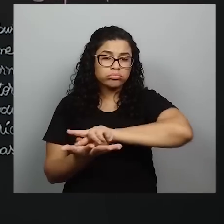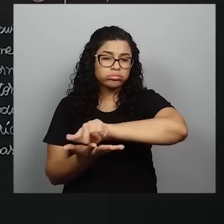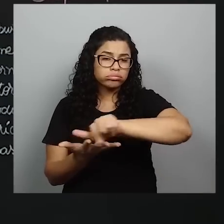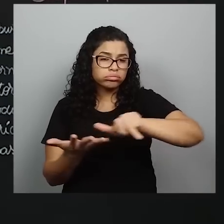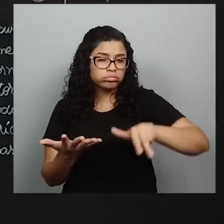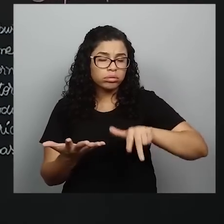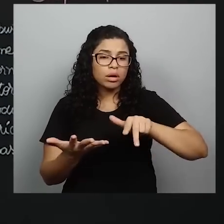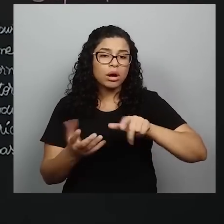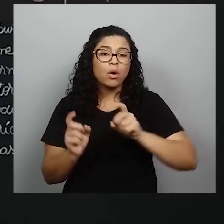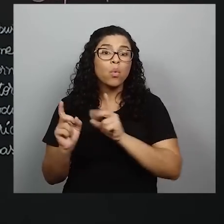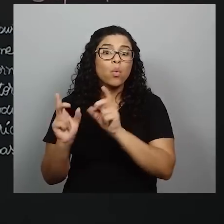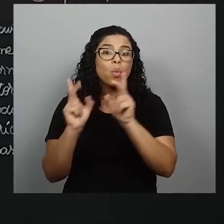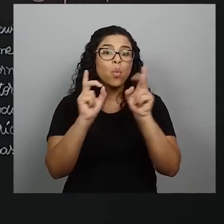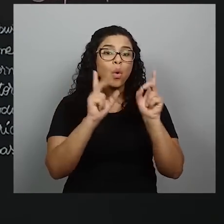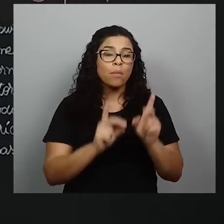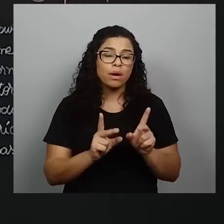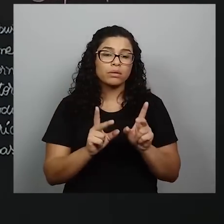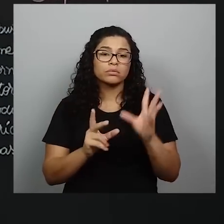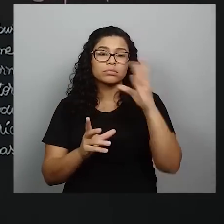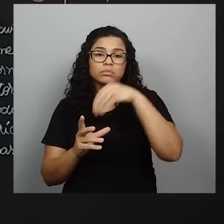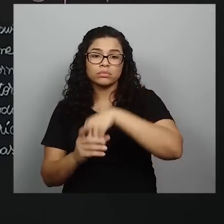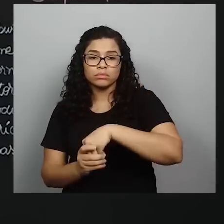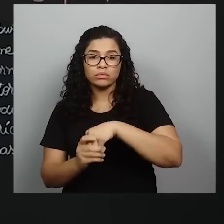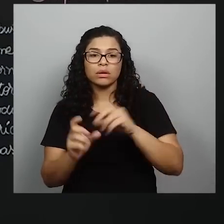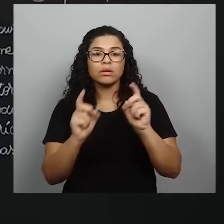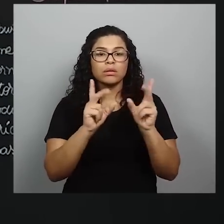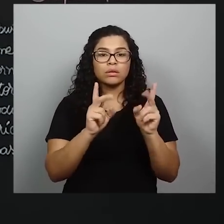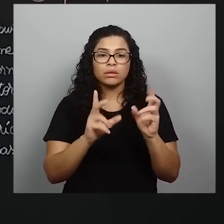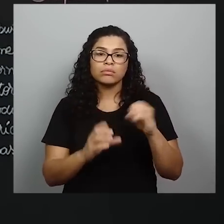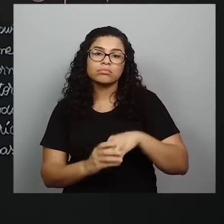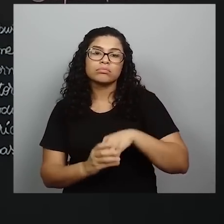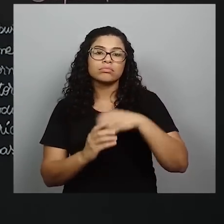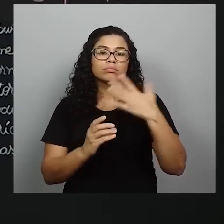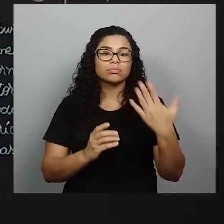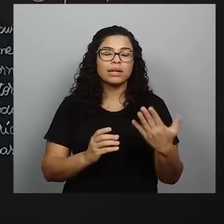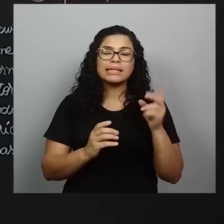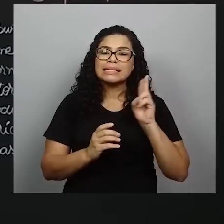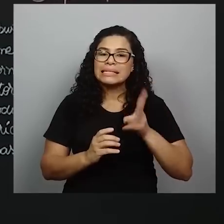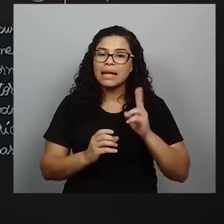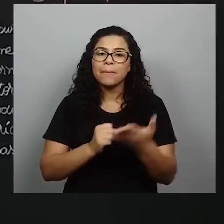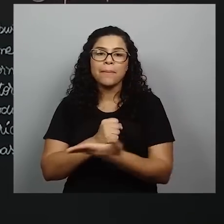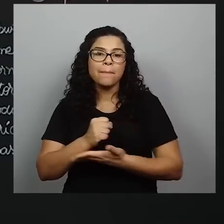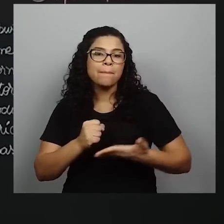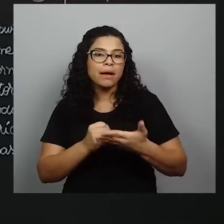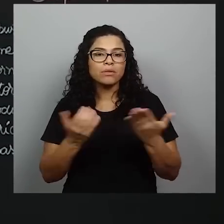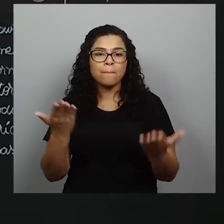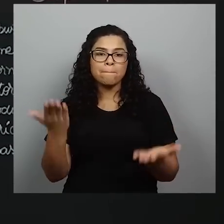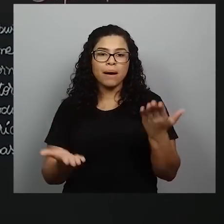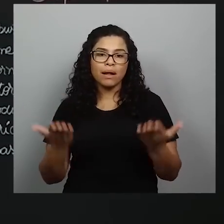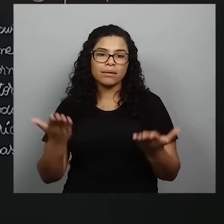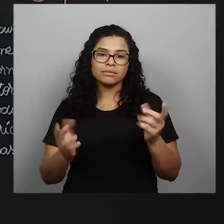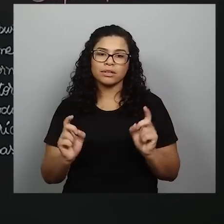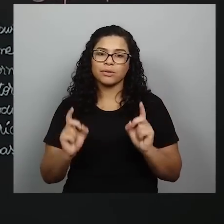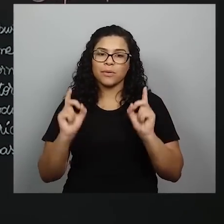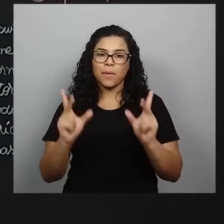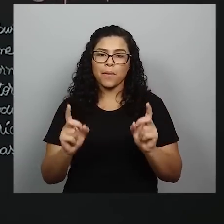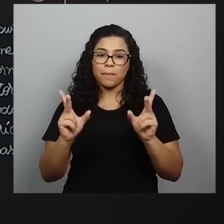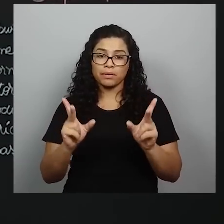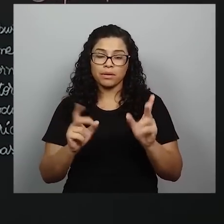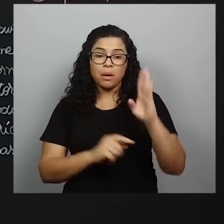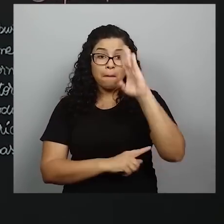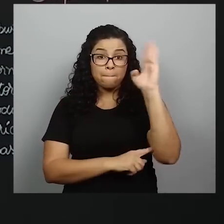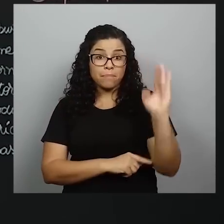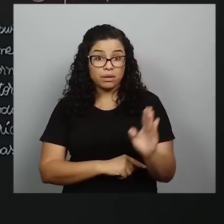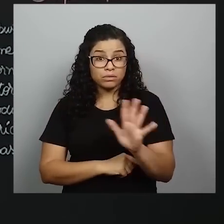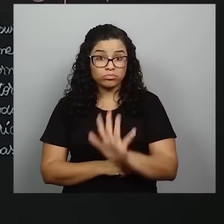do comércio nacional e internacional, que é pautado sempre naquela balança comercial. O Brasil, em